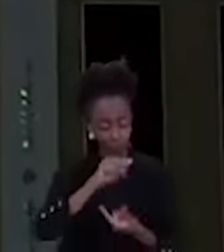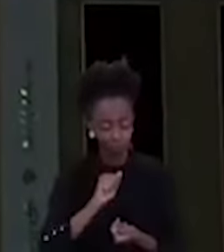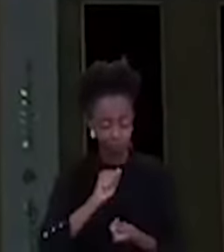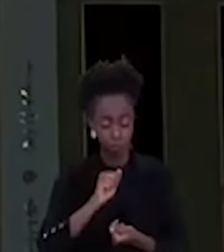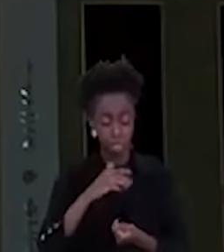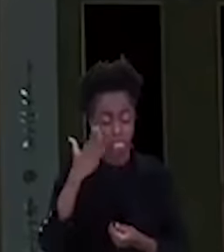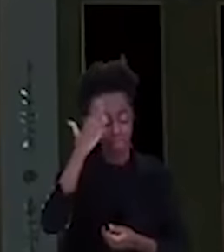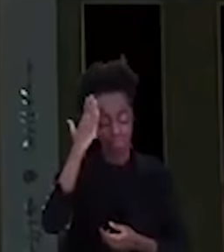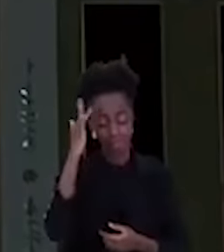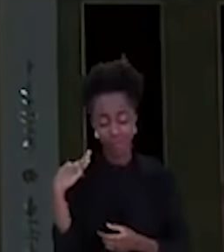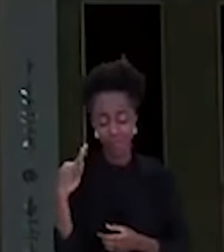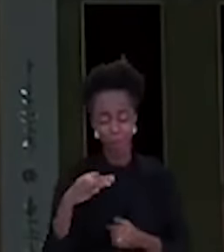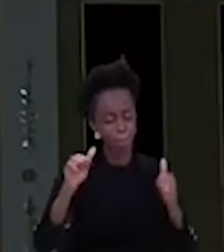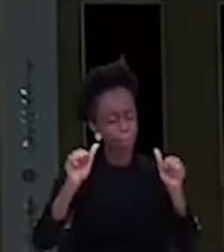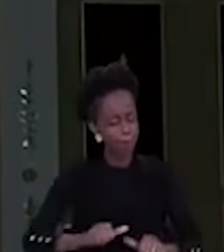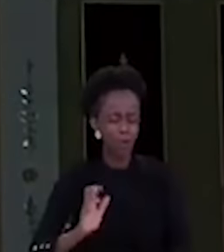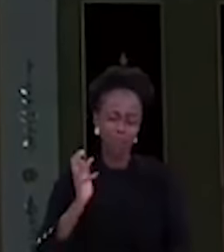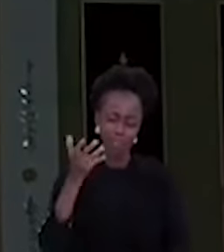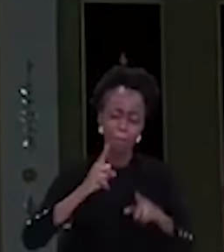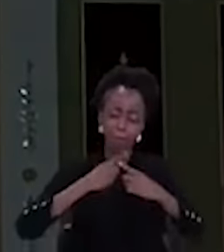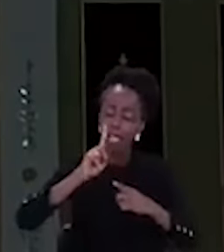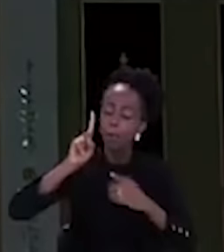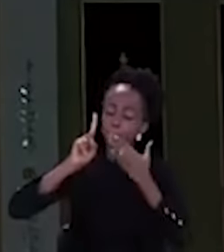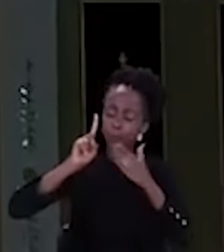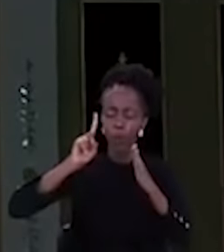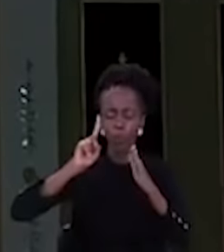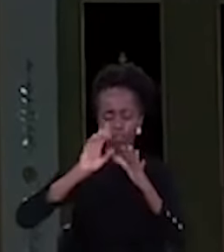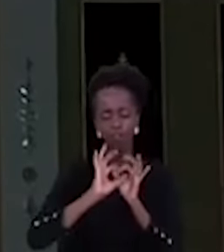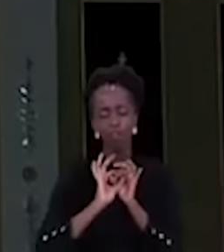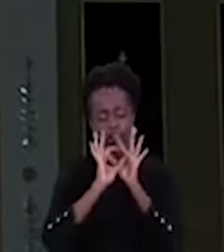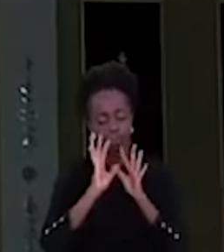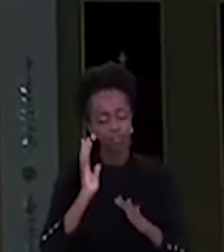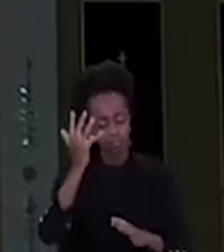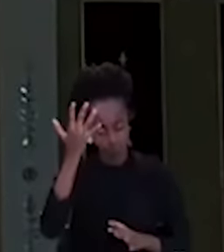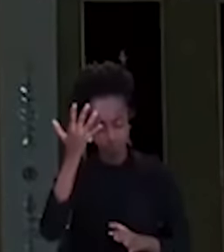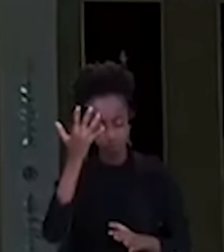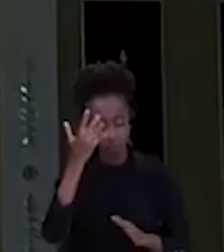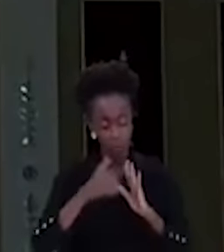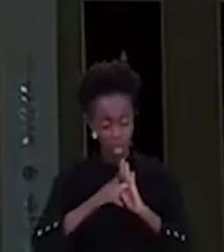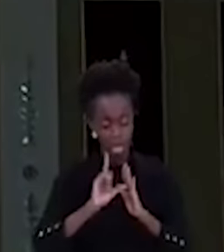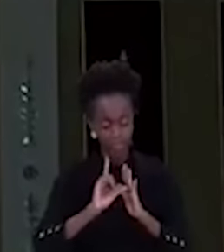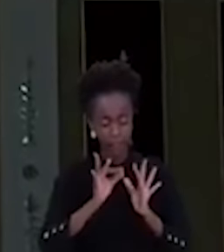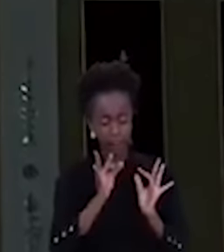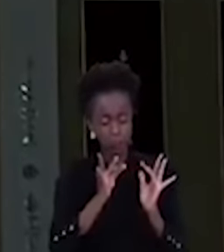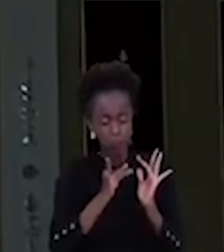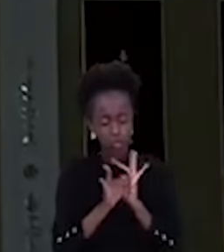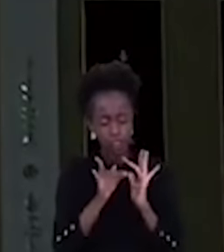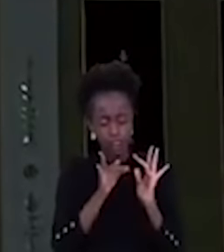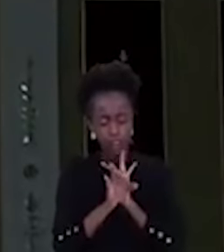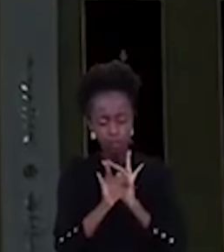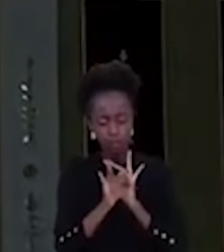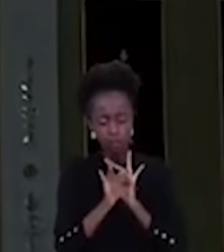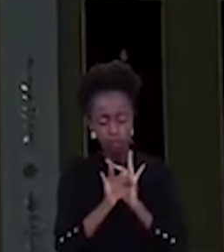dias piores virão, mas o Senhor prometeu nos livrar da grande tribulação, antes que o anticristo seja